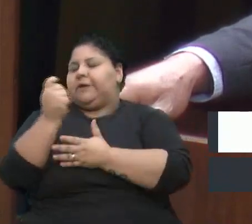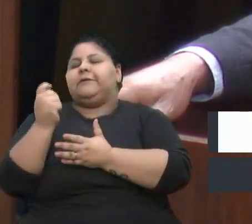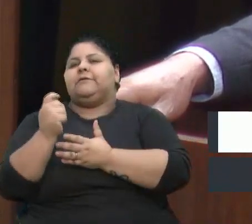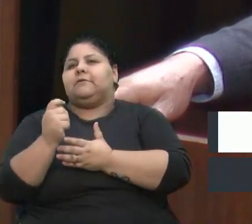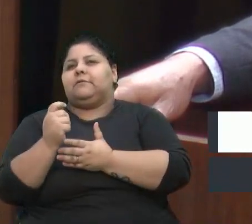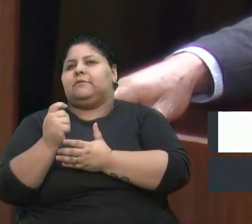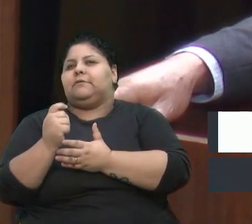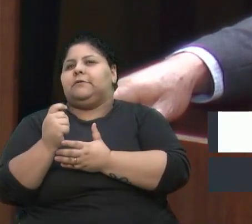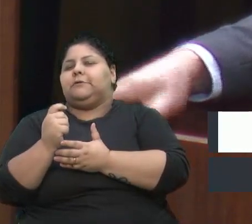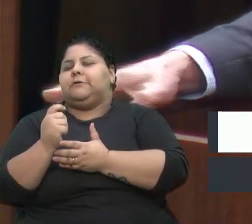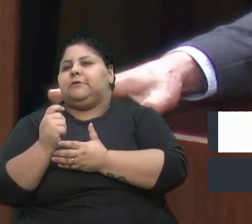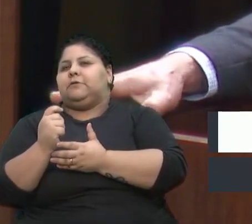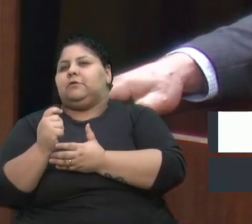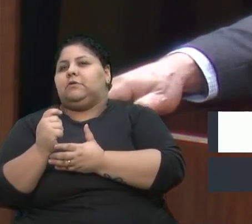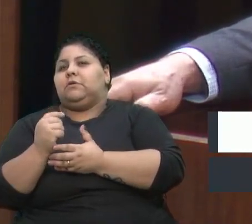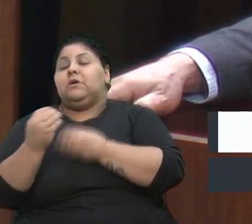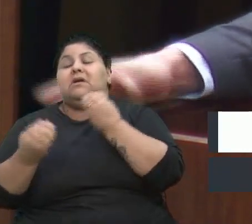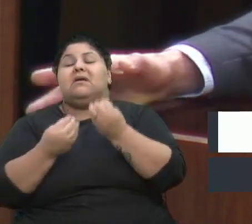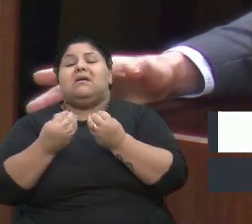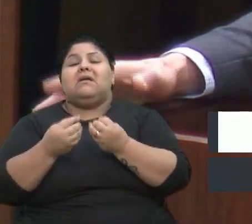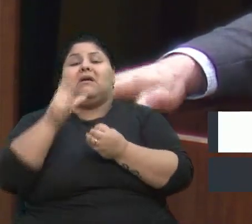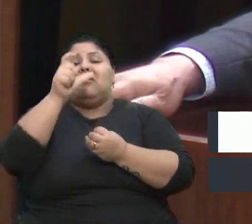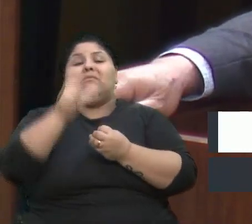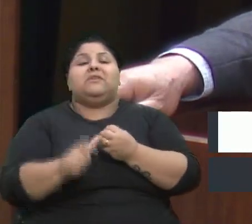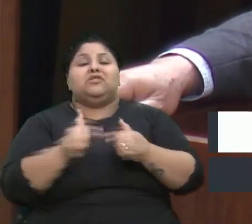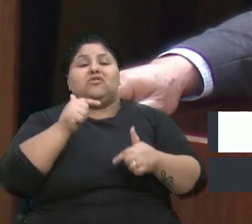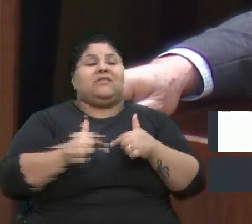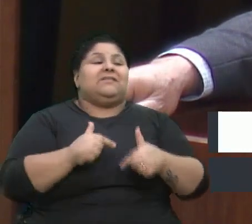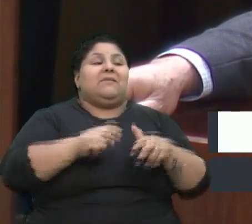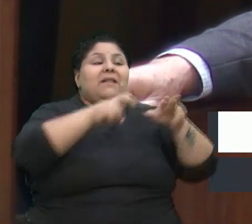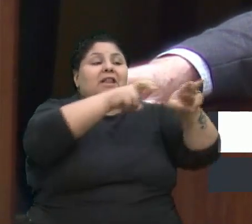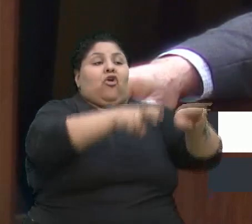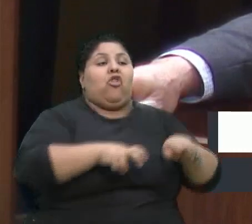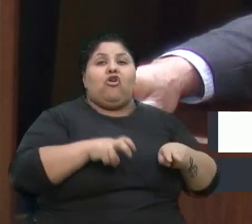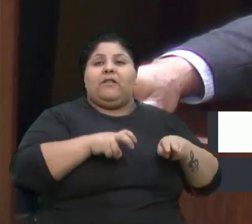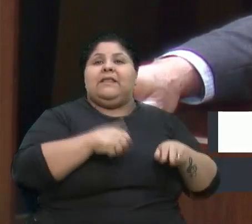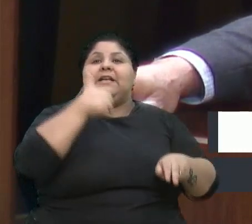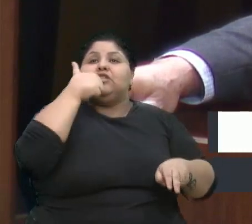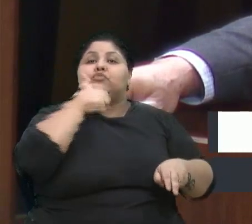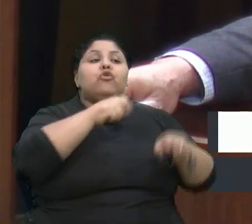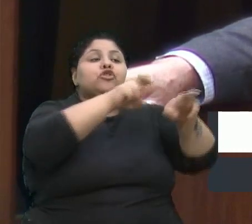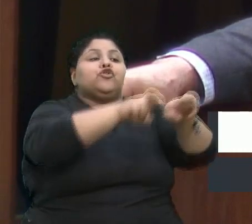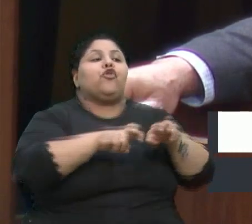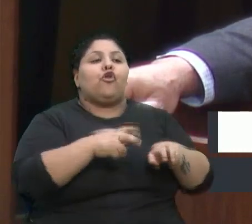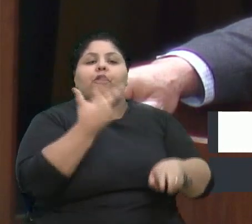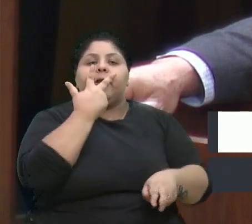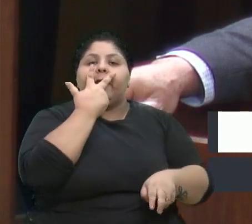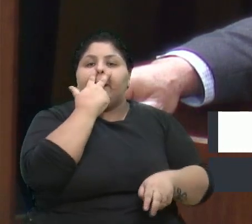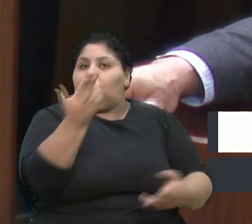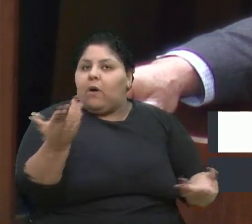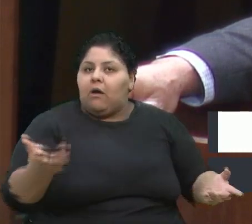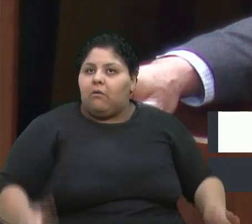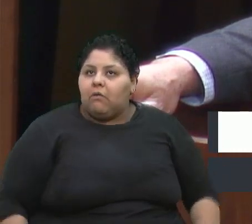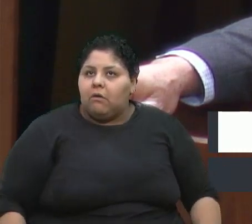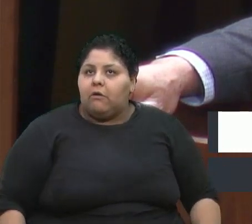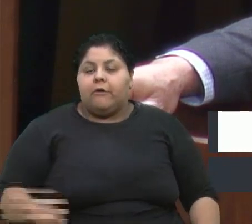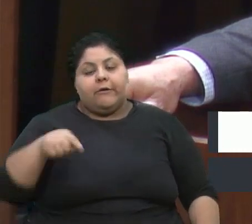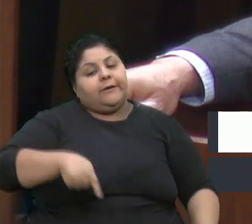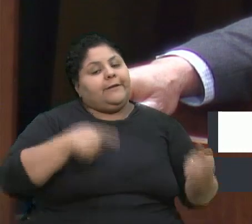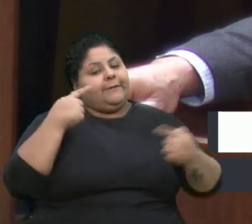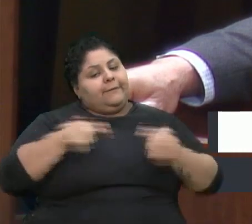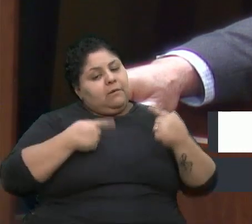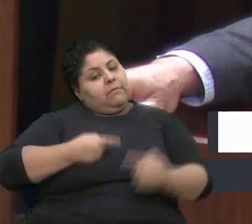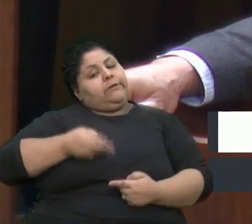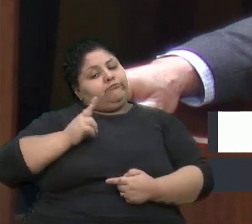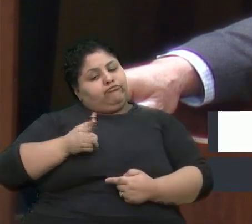colono. E a mulher do colono não é igual? Então, esse debate vai ter que ser permanente para